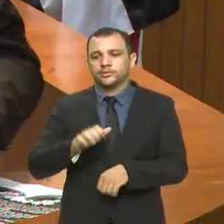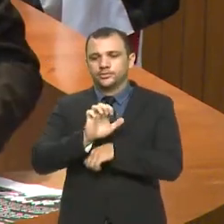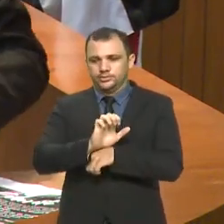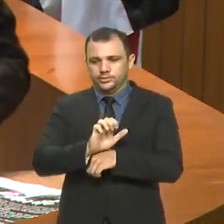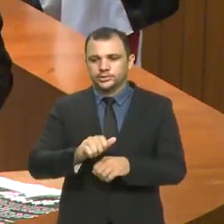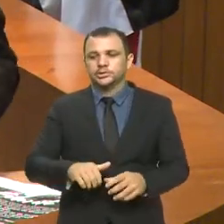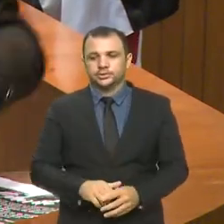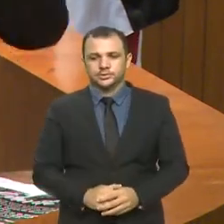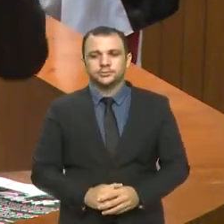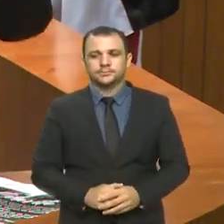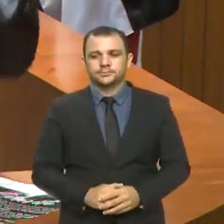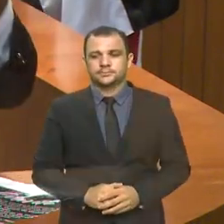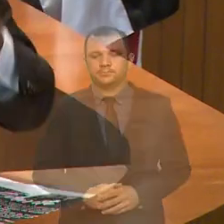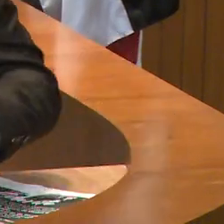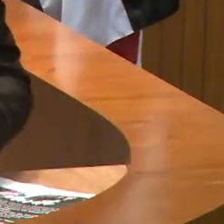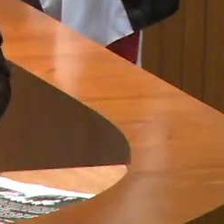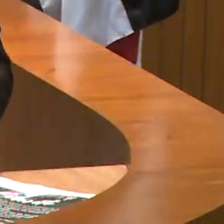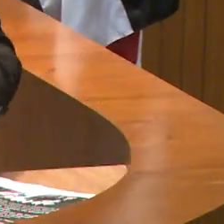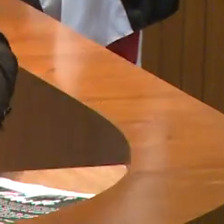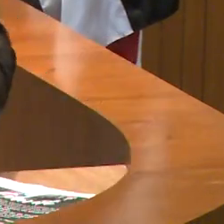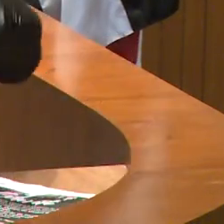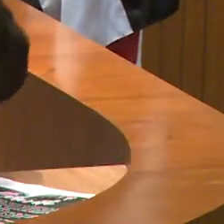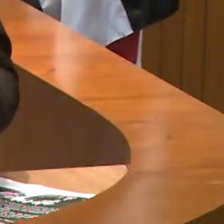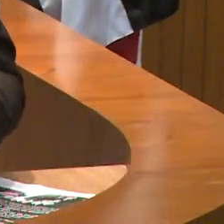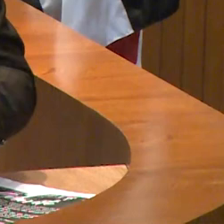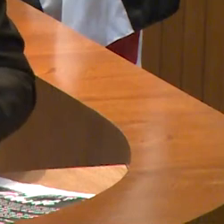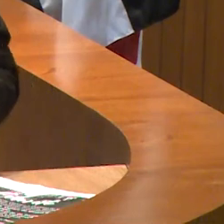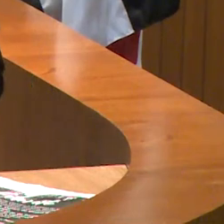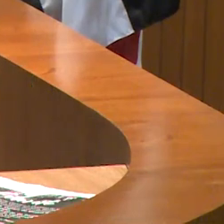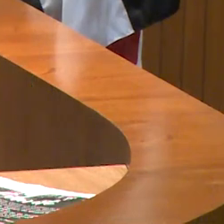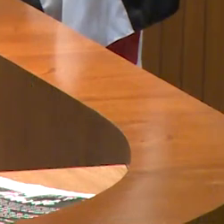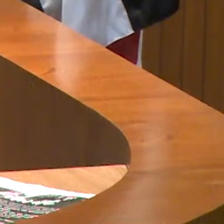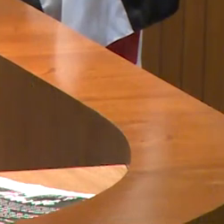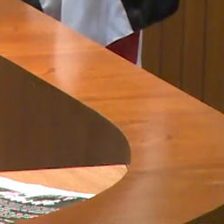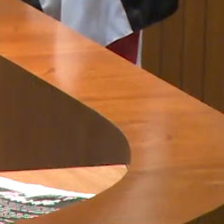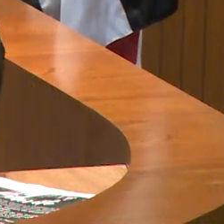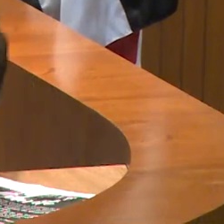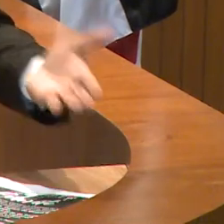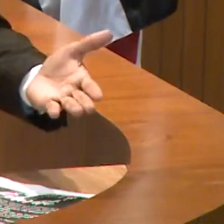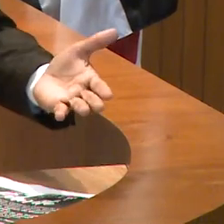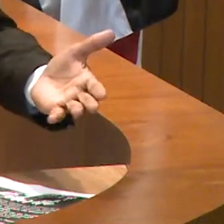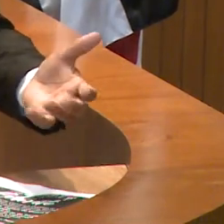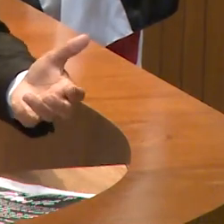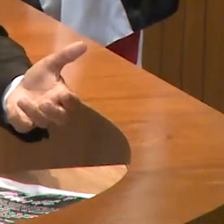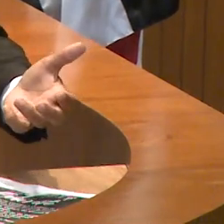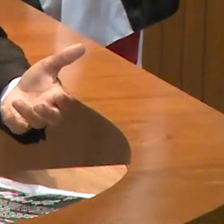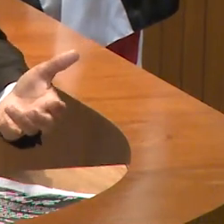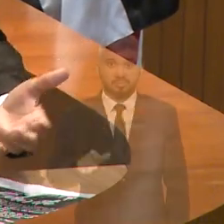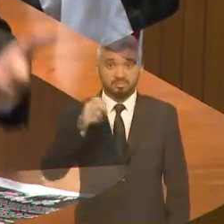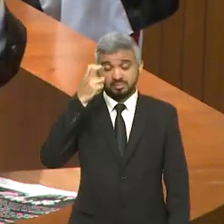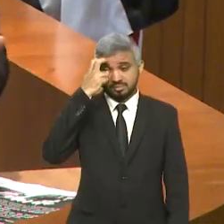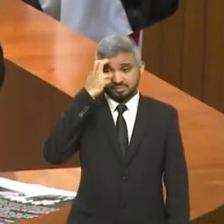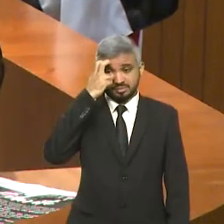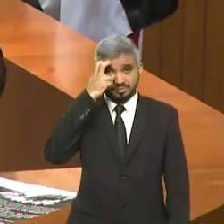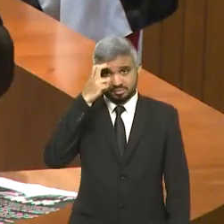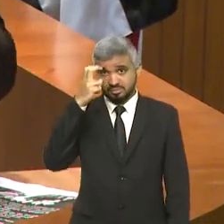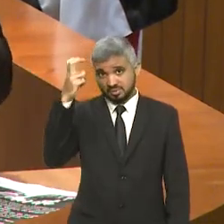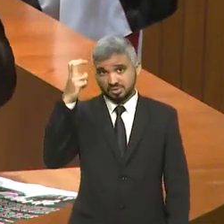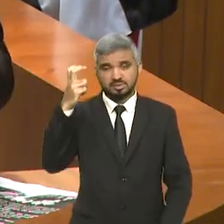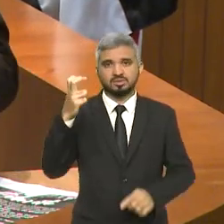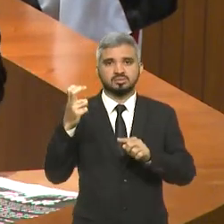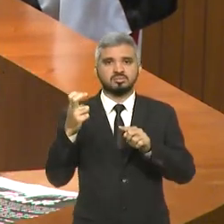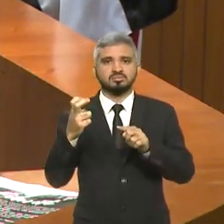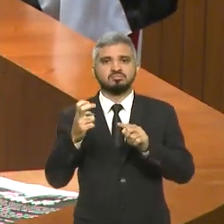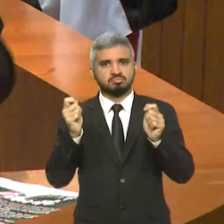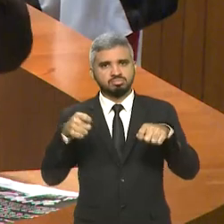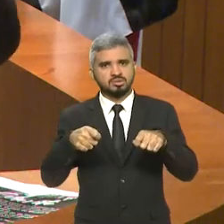emprestou o seu nome, a sua competência, a sua inteligência, o seu modelo de gestão para que possa